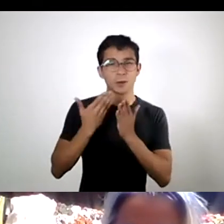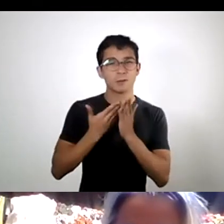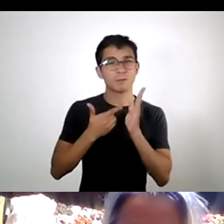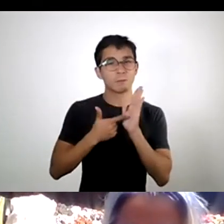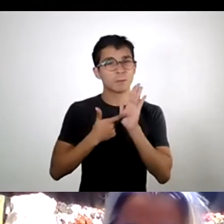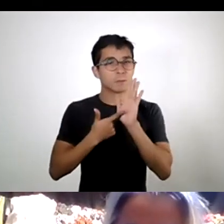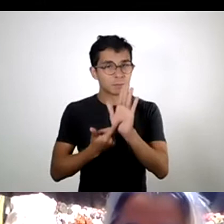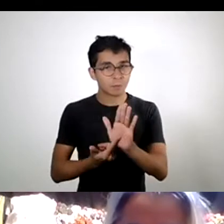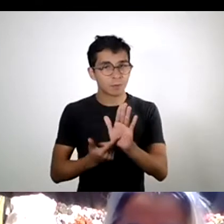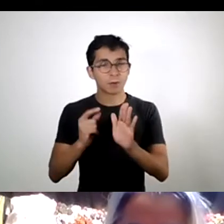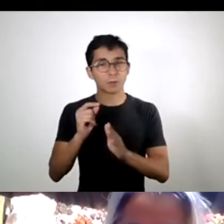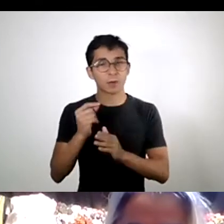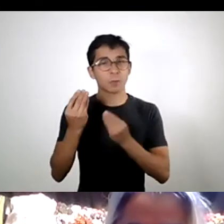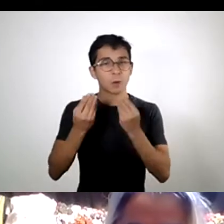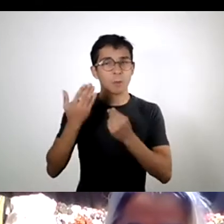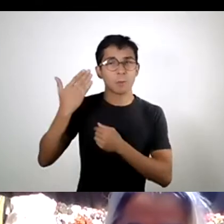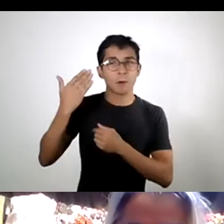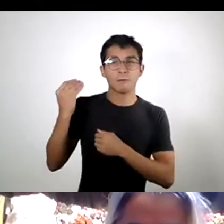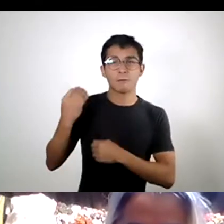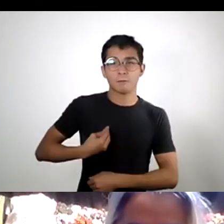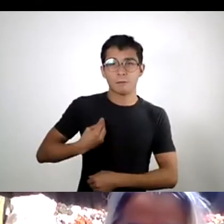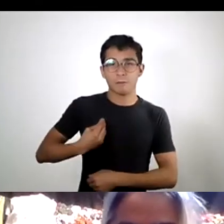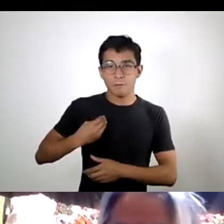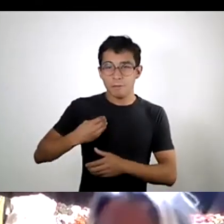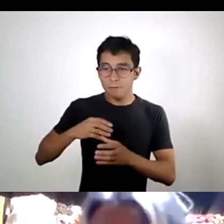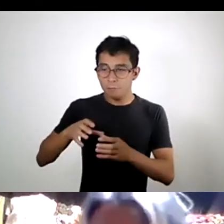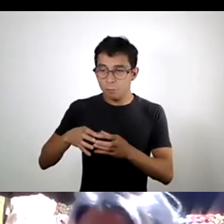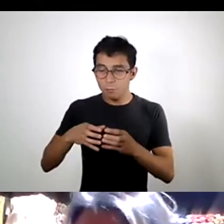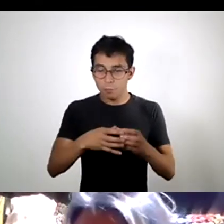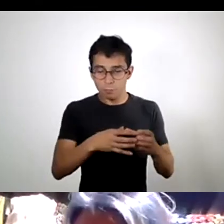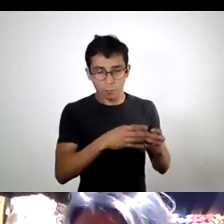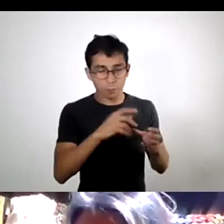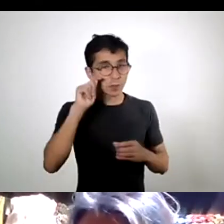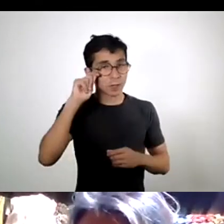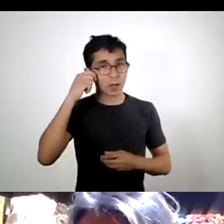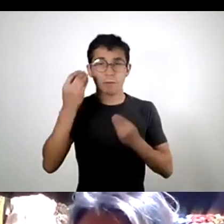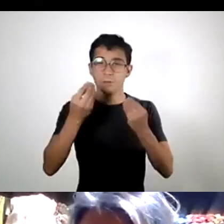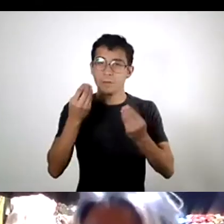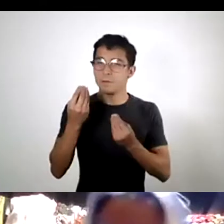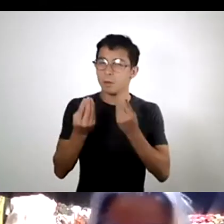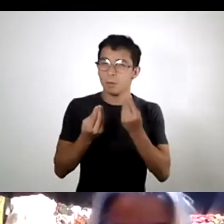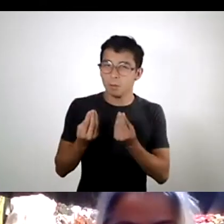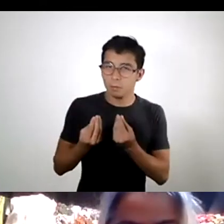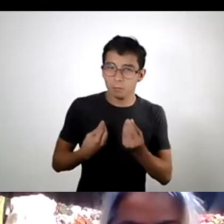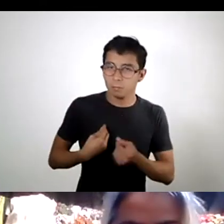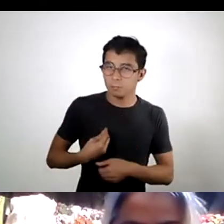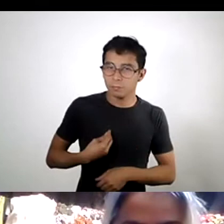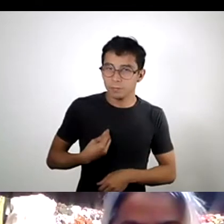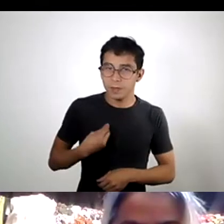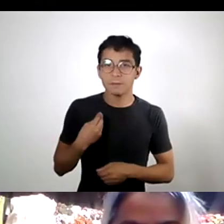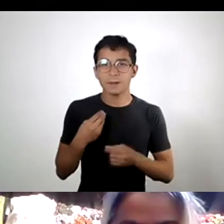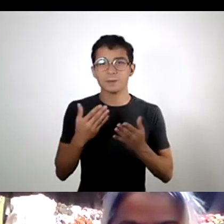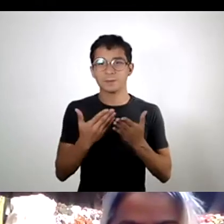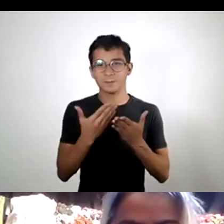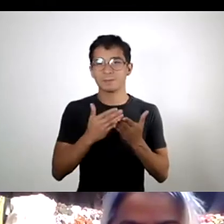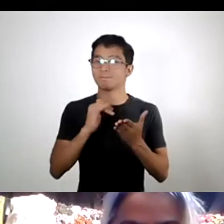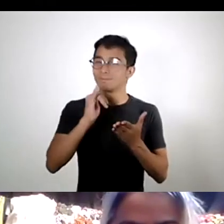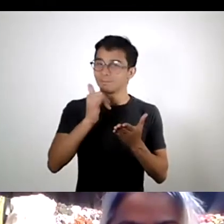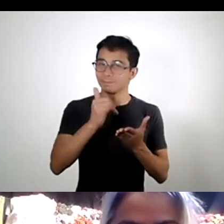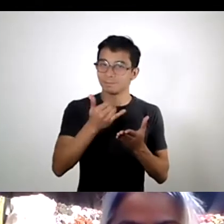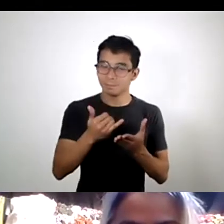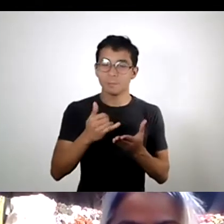com a realidade das comunidades, as leis ambientais, elas, e aí os órgãos